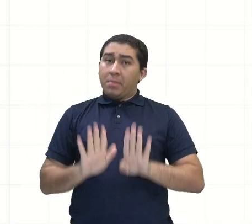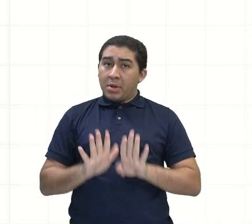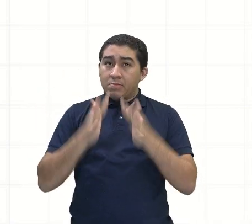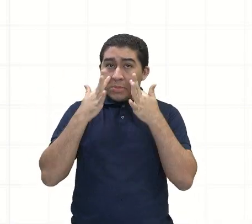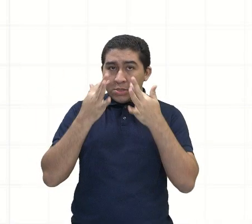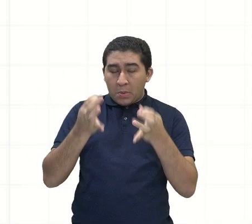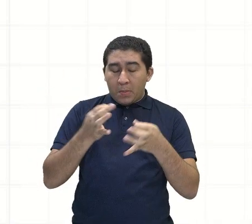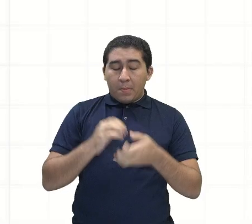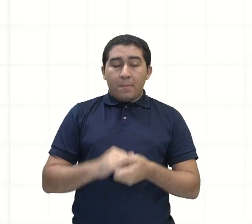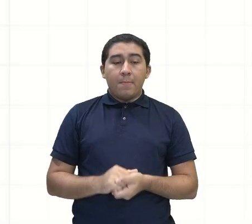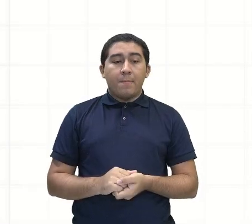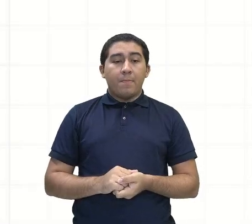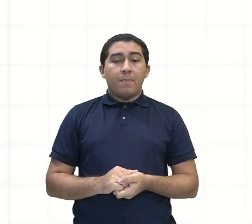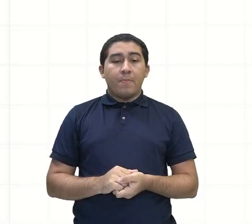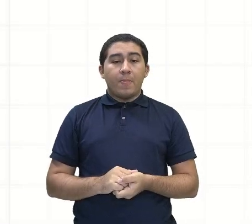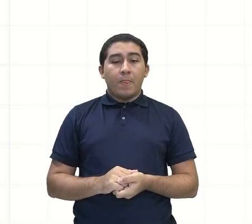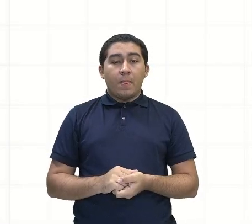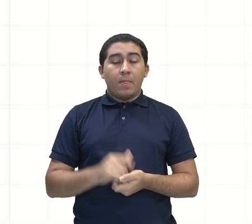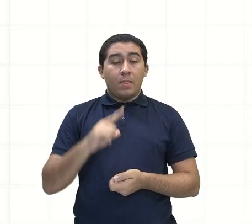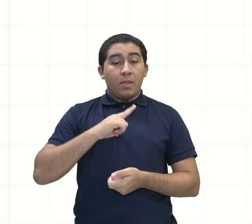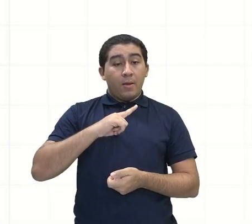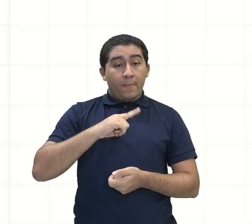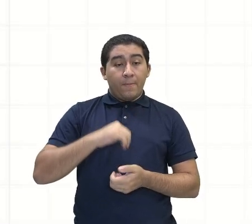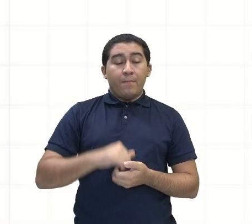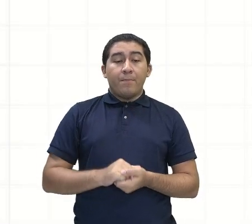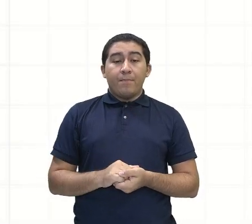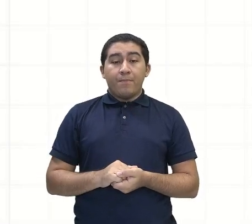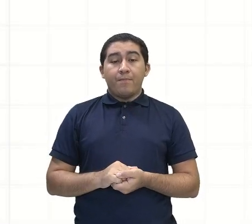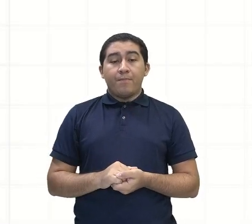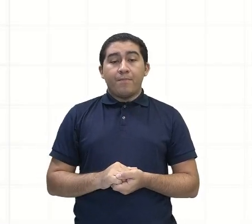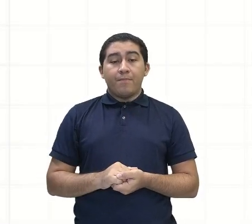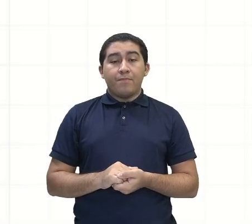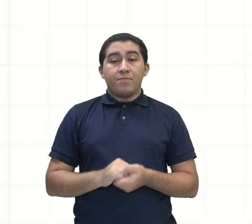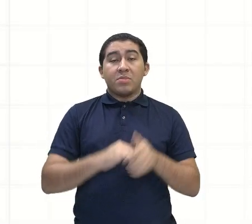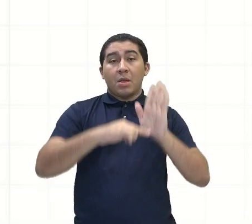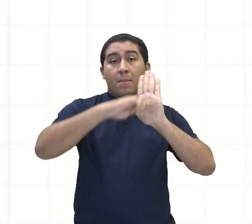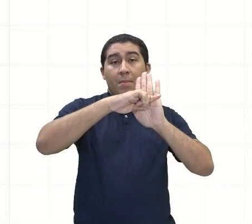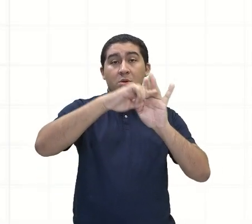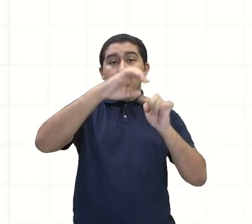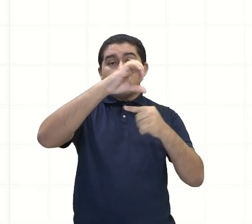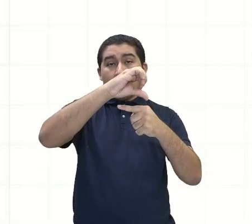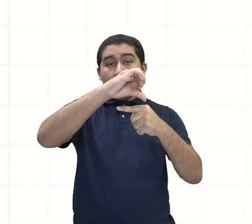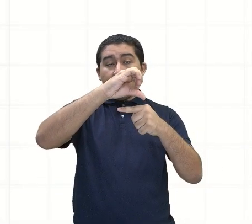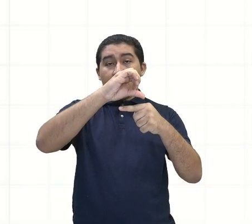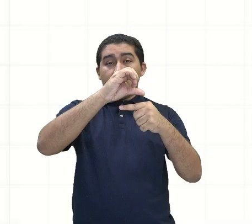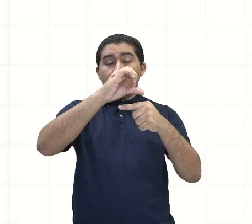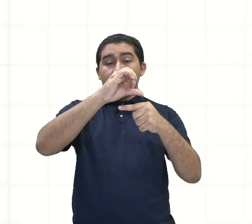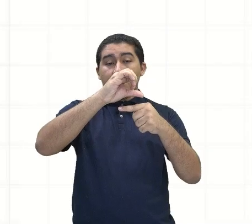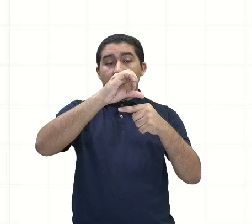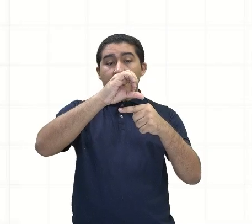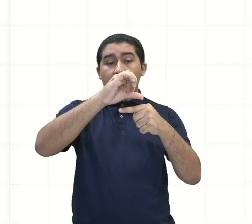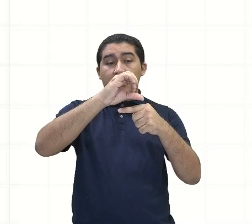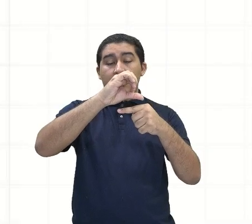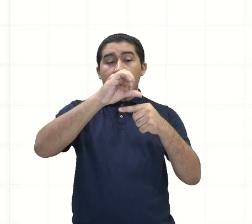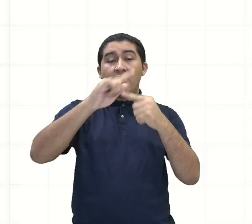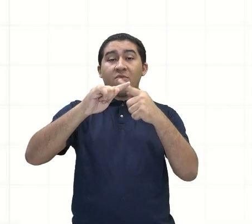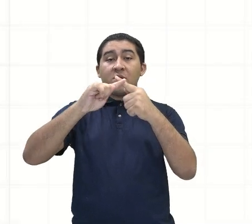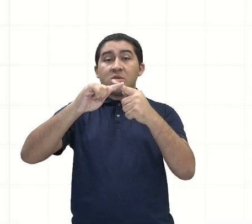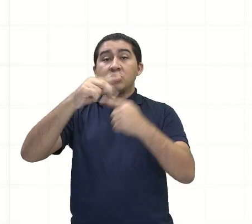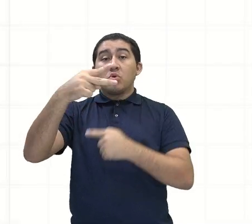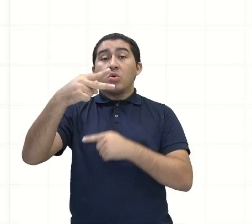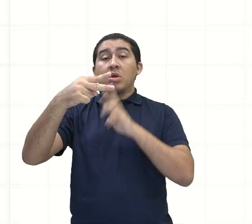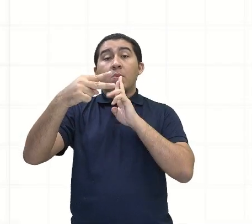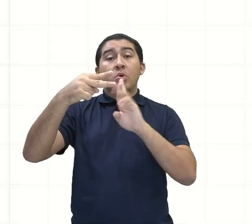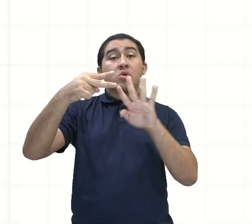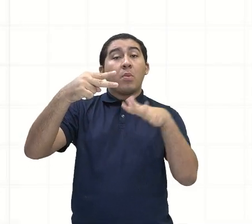ó. Vamos multiplicar menos 9 vezes 2. Menos 9 vezes 2